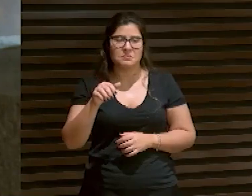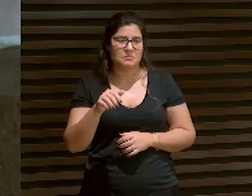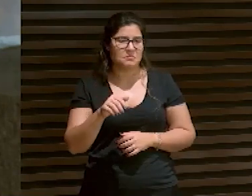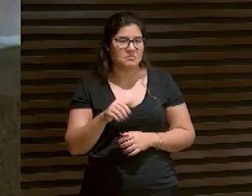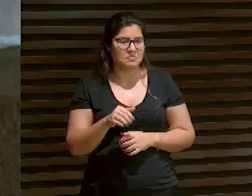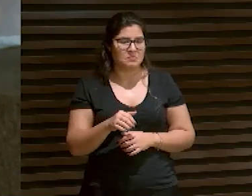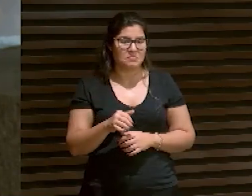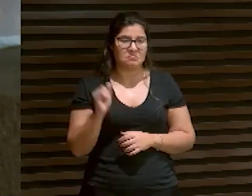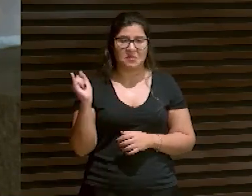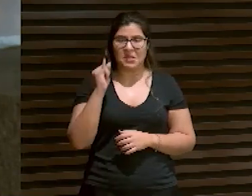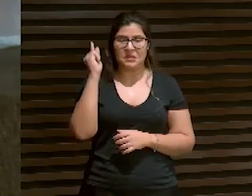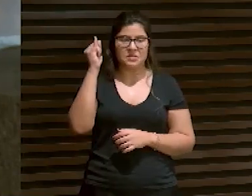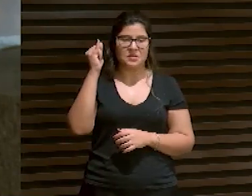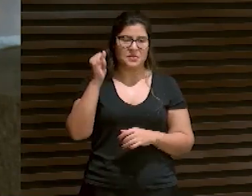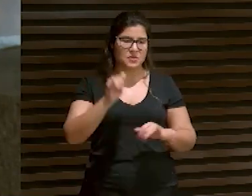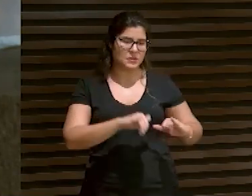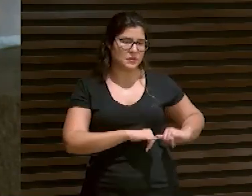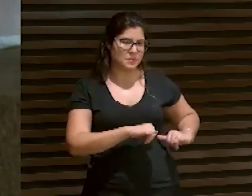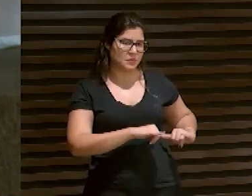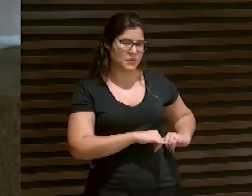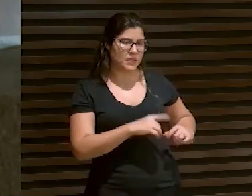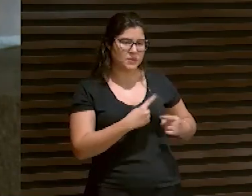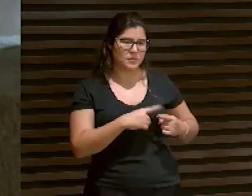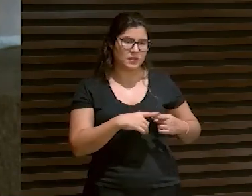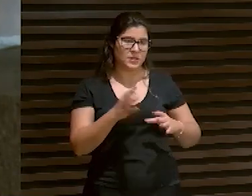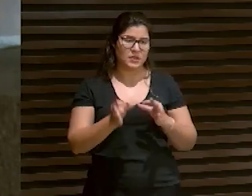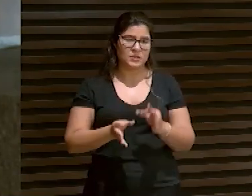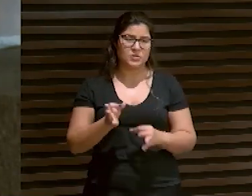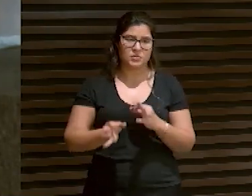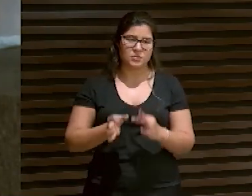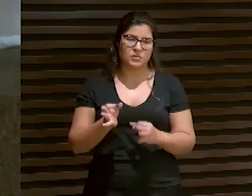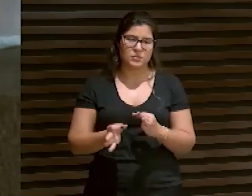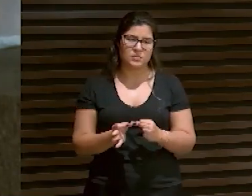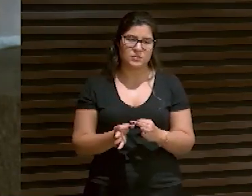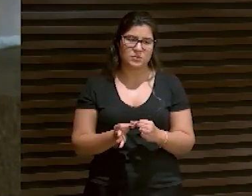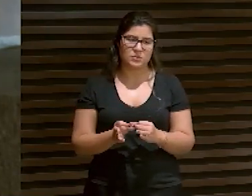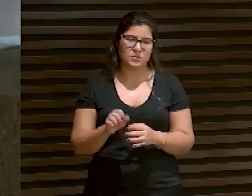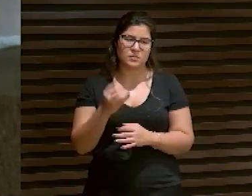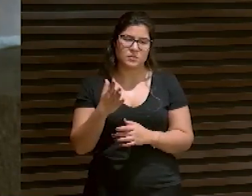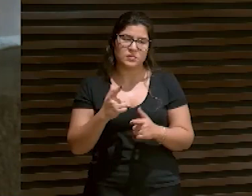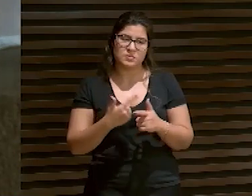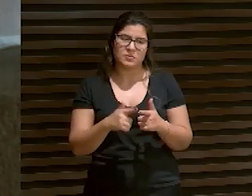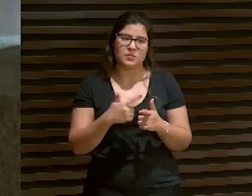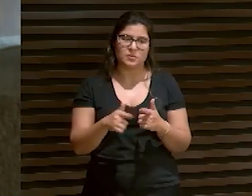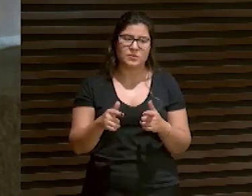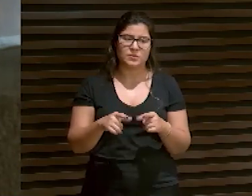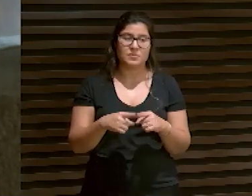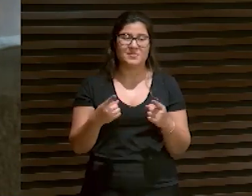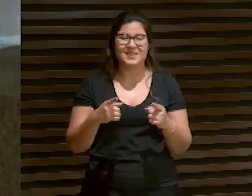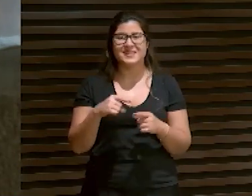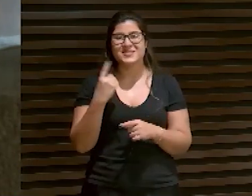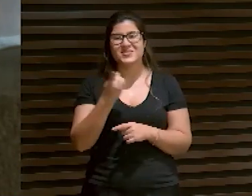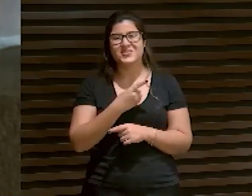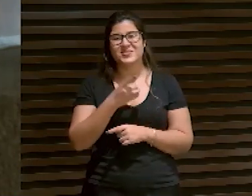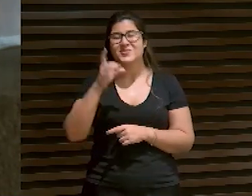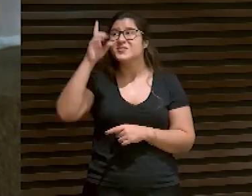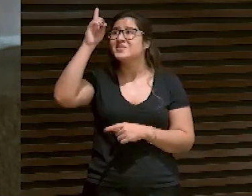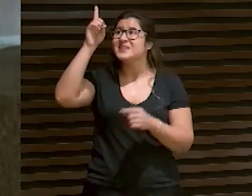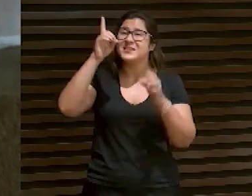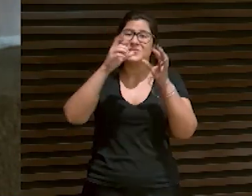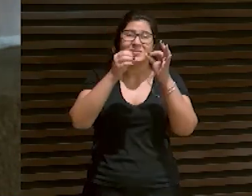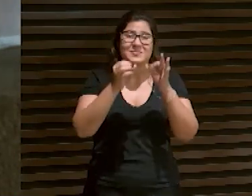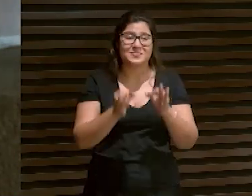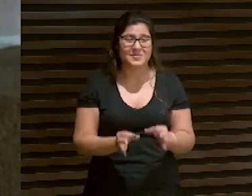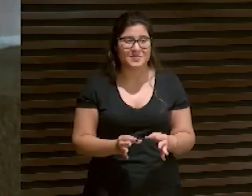sofrimento, porque Ele é justo, nós também teríamos problemas com Ele. Mas, irmão, o nosso Deus, Ele é perfeito. Os